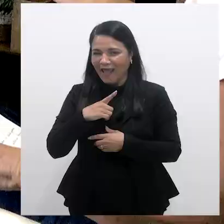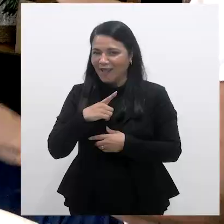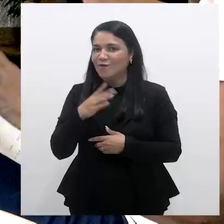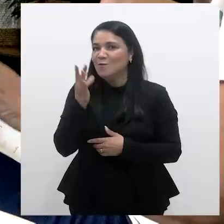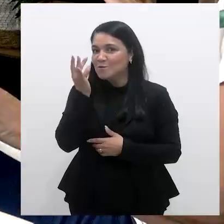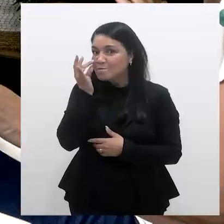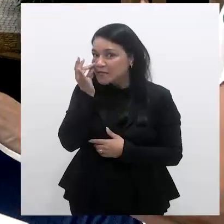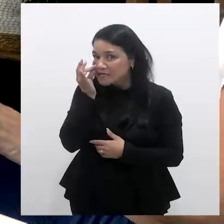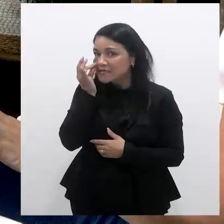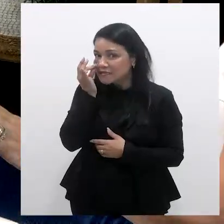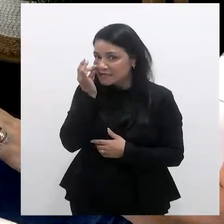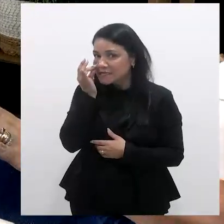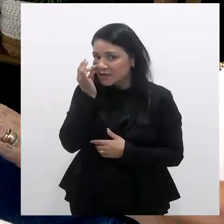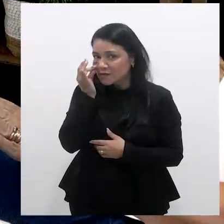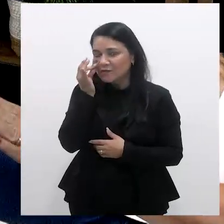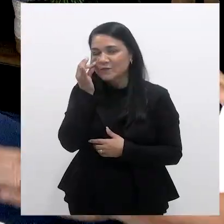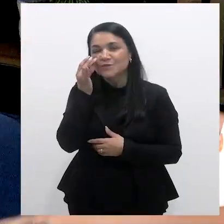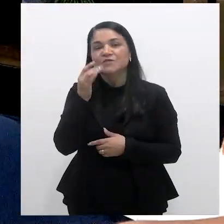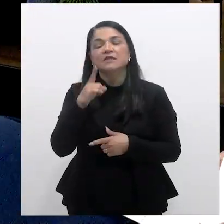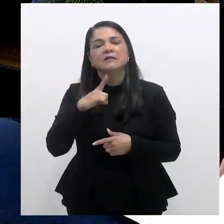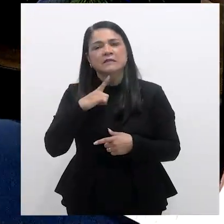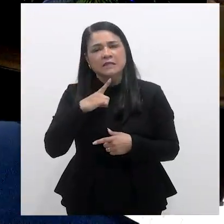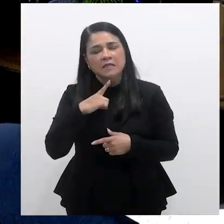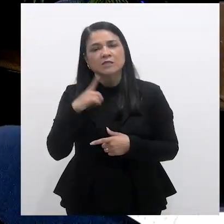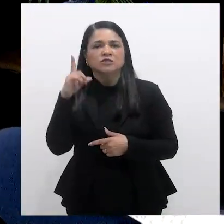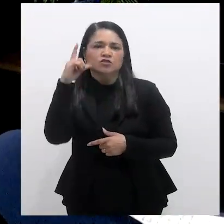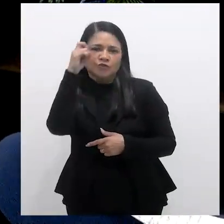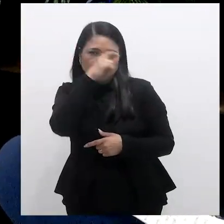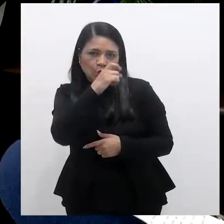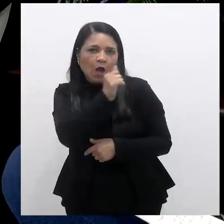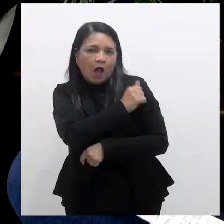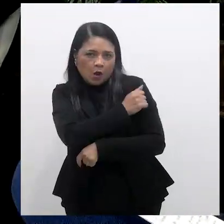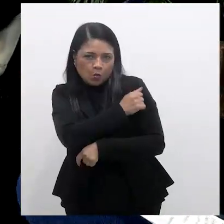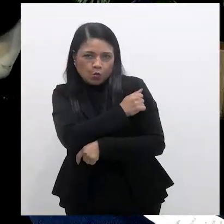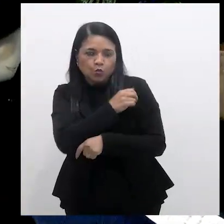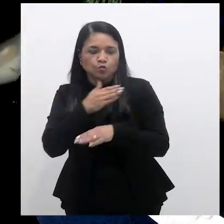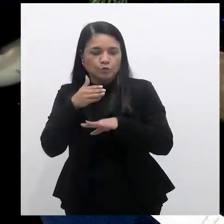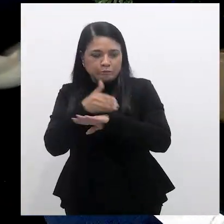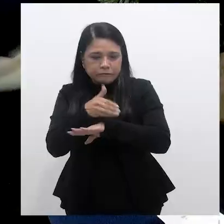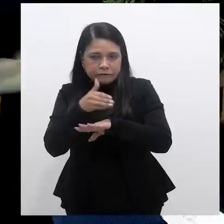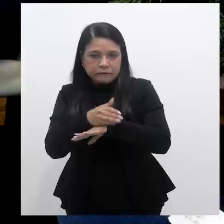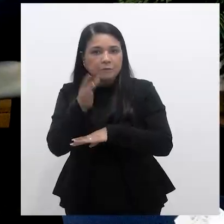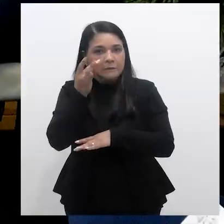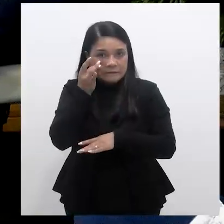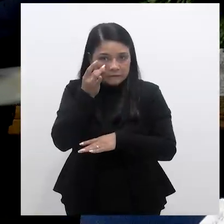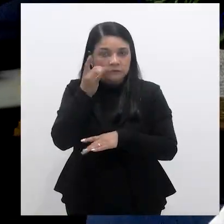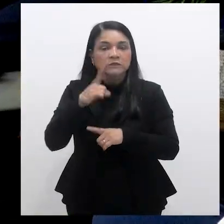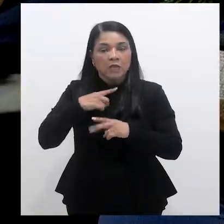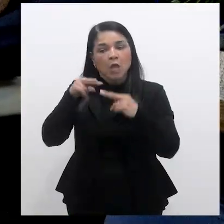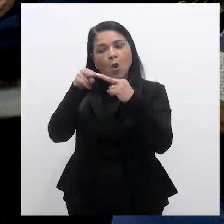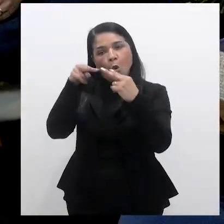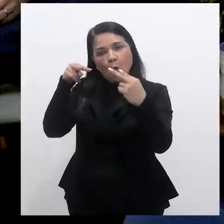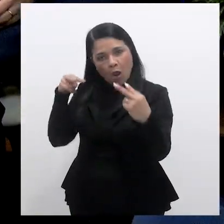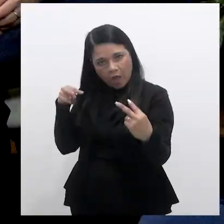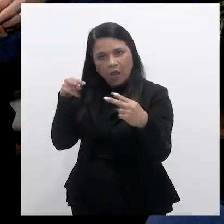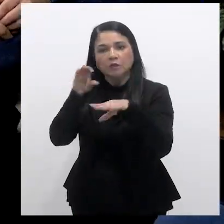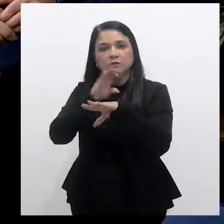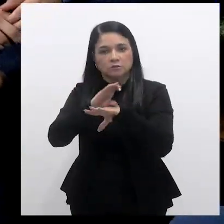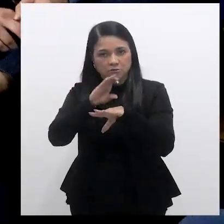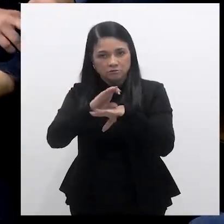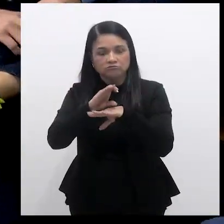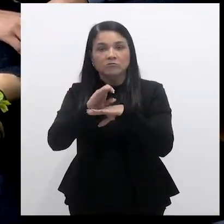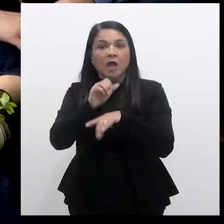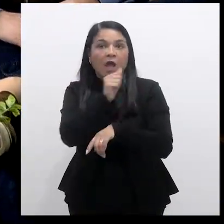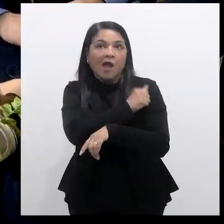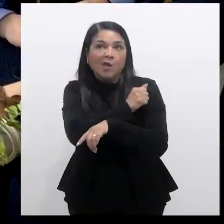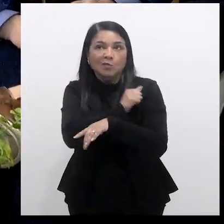versão. Exatamente. A versão presidencial. E para quem tem dificuldade, né, de ir, ele está também online,